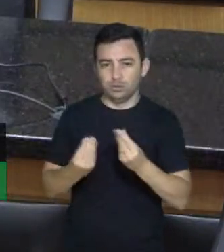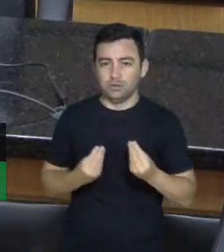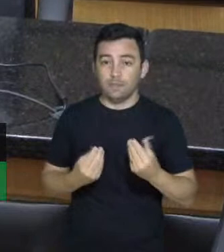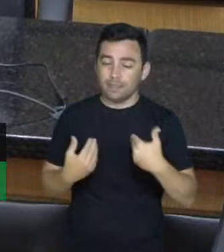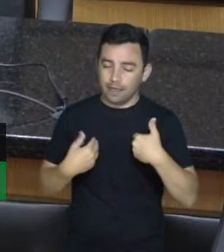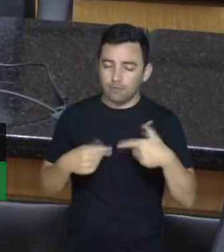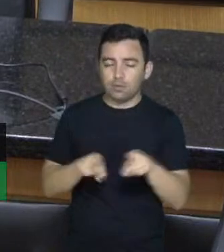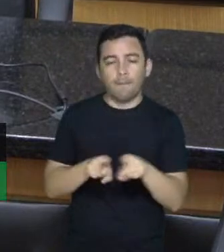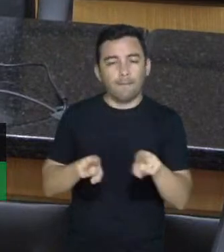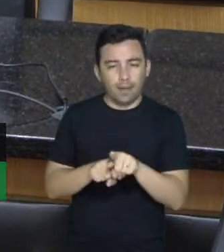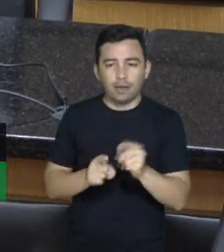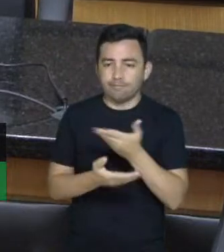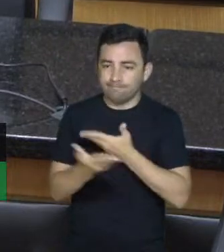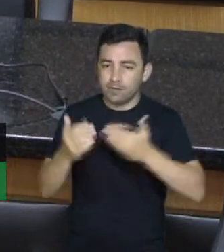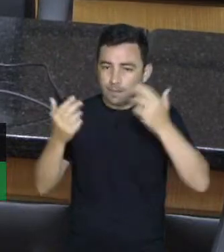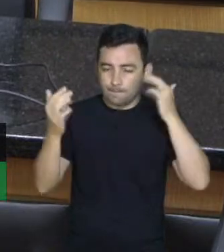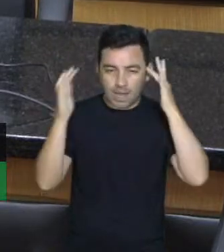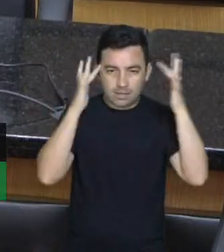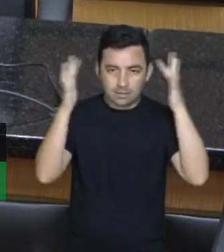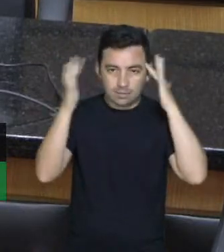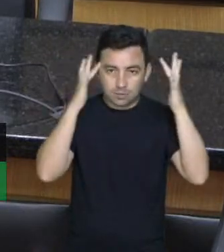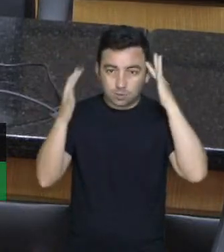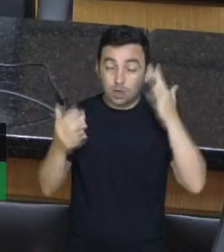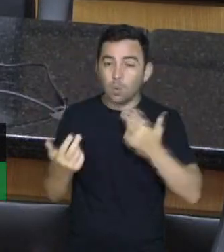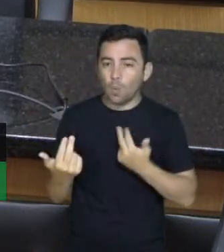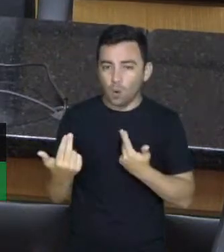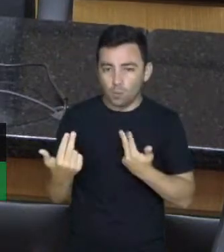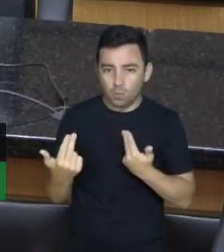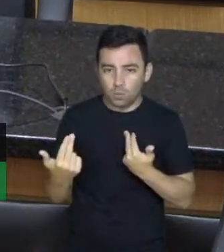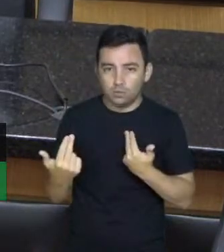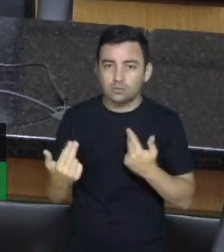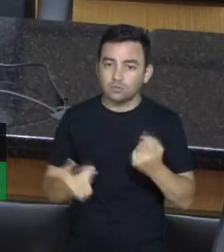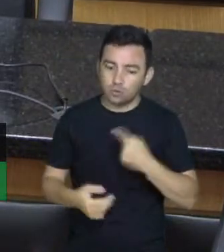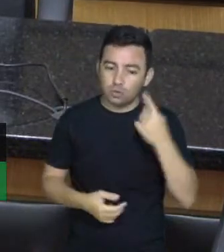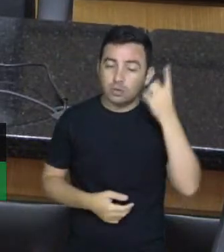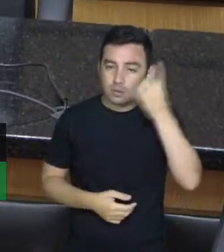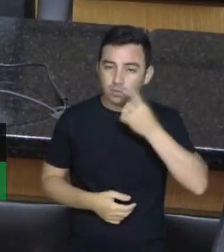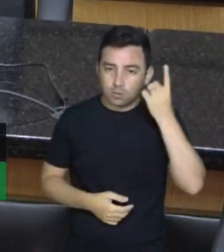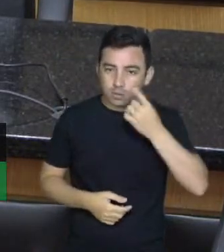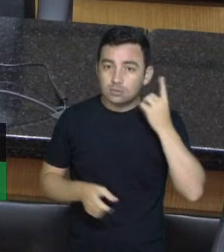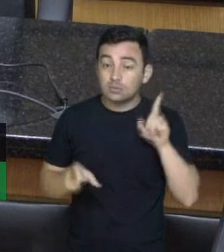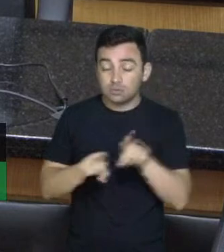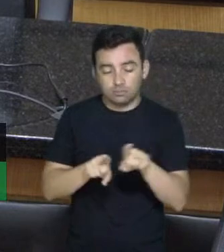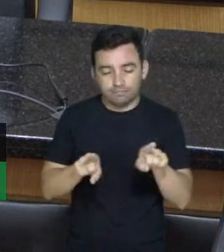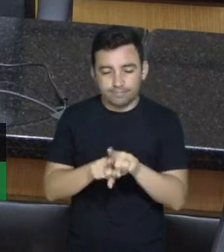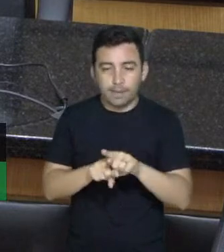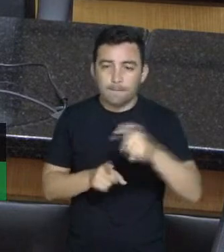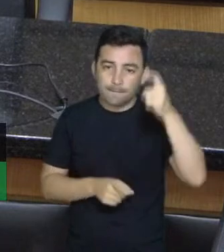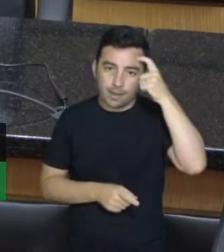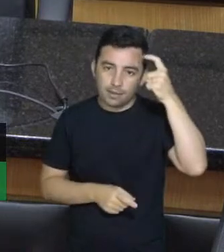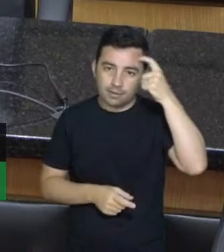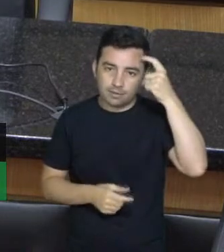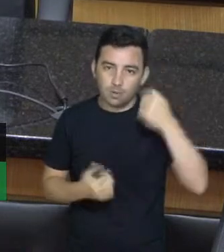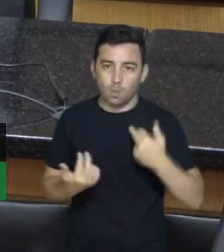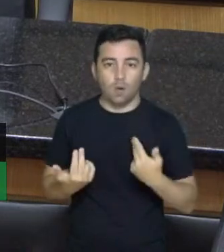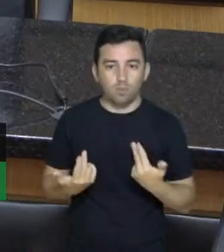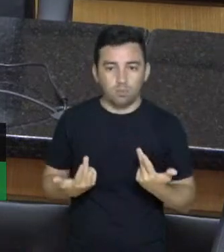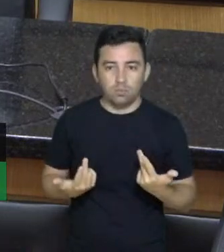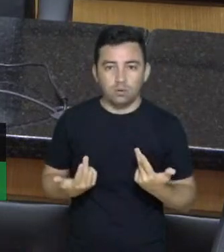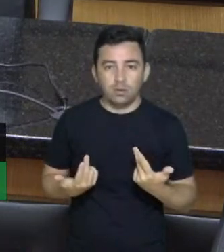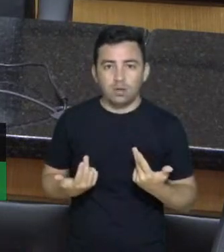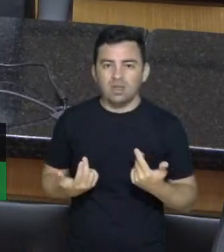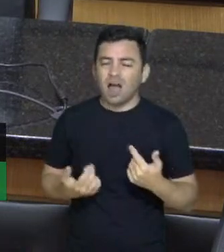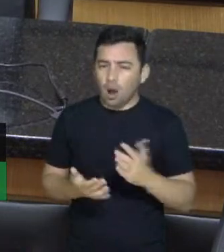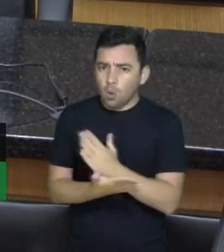pensamento, e acredito que todos os deputados aqui compartilham dessa situação. Tinha obras aí, por exemplo,